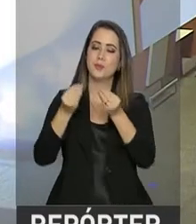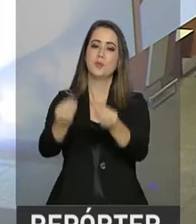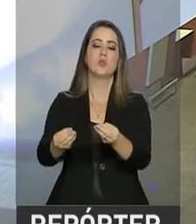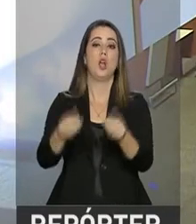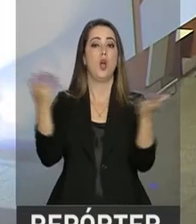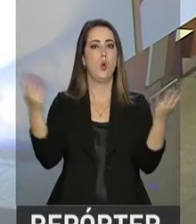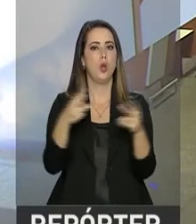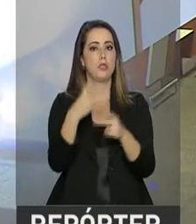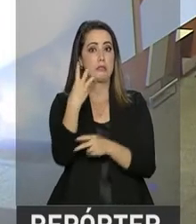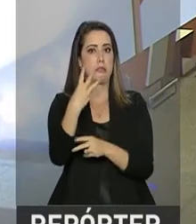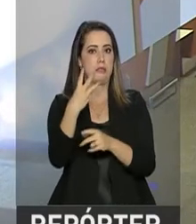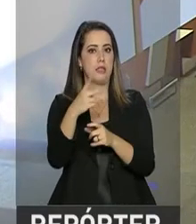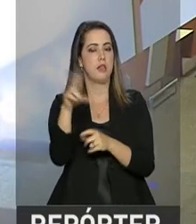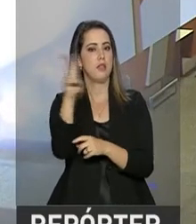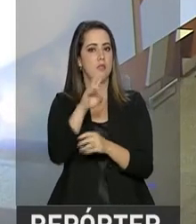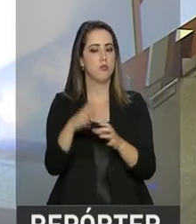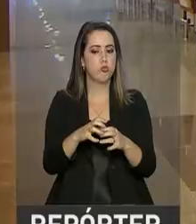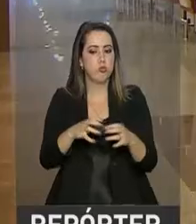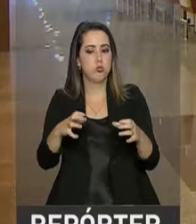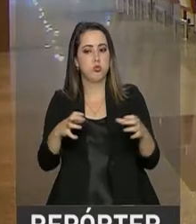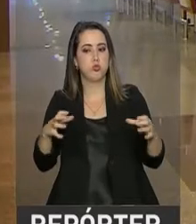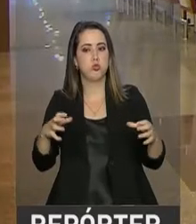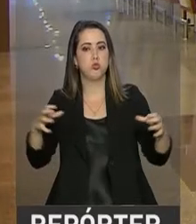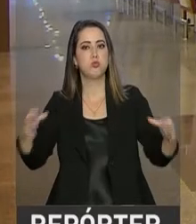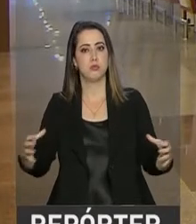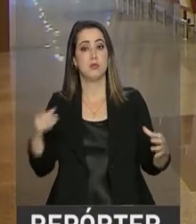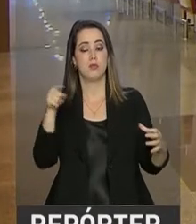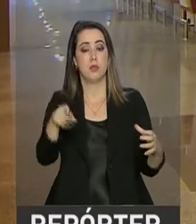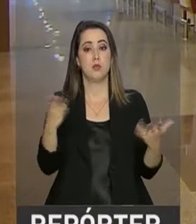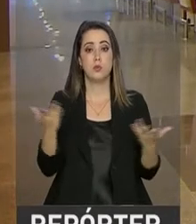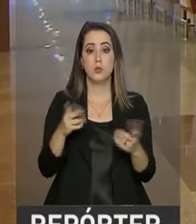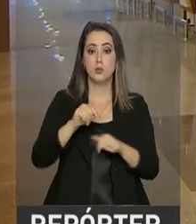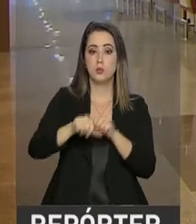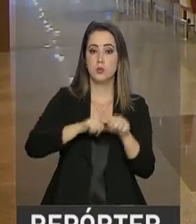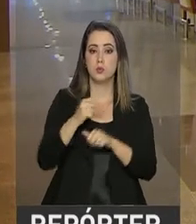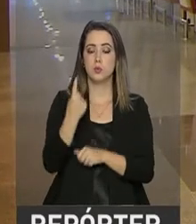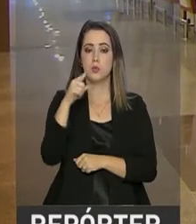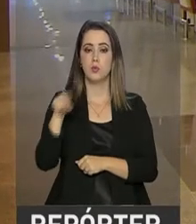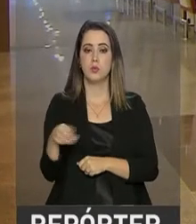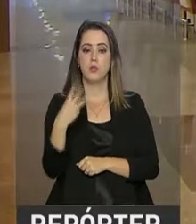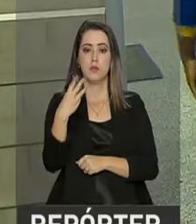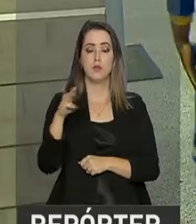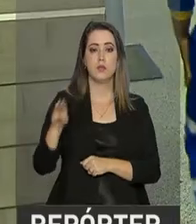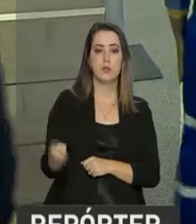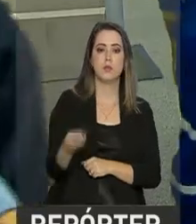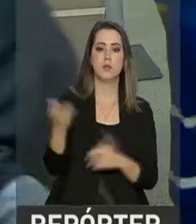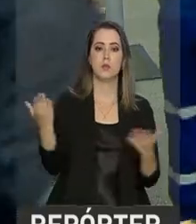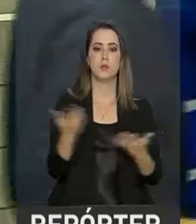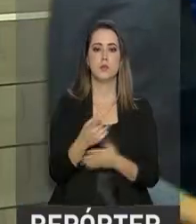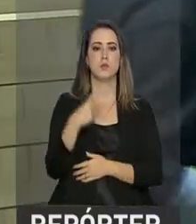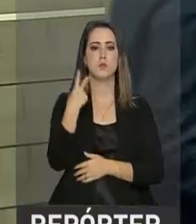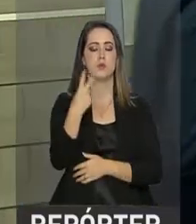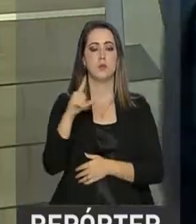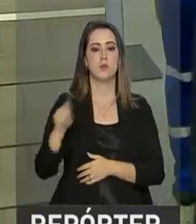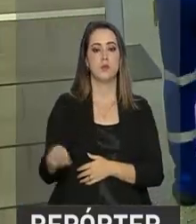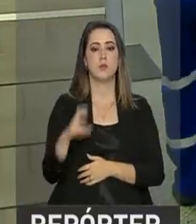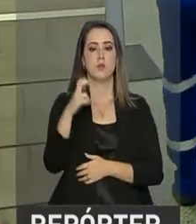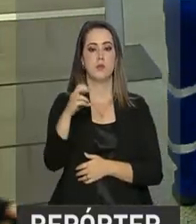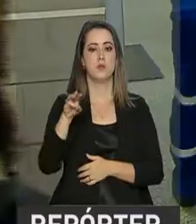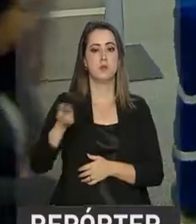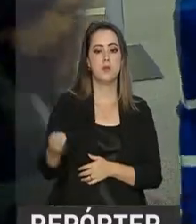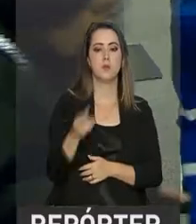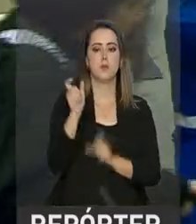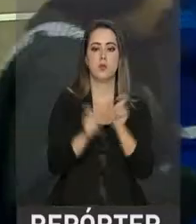tamanho 3 vezes maior do que o original, a capacidade passou de 1 milhão e 300 mil para quase 2 milhões e meio